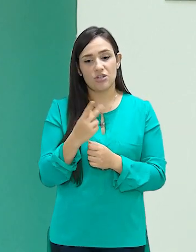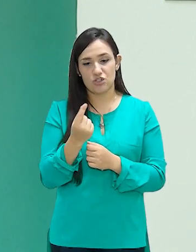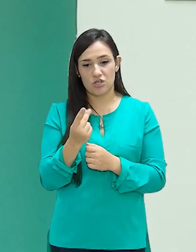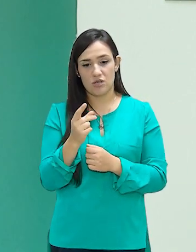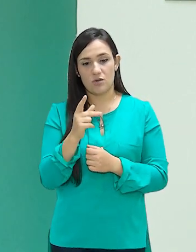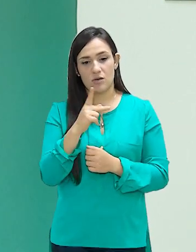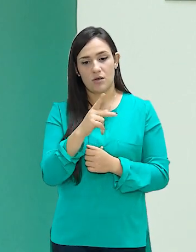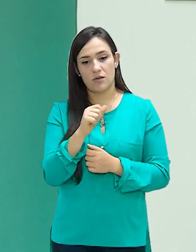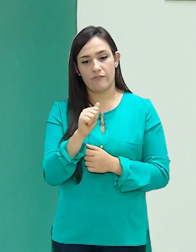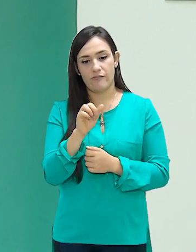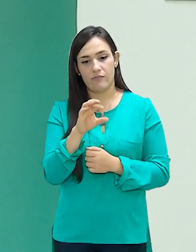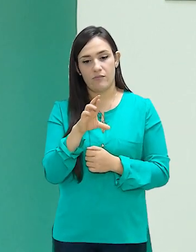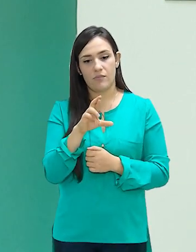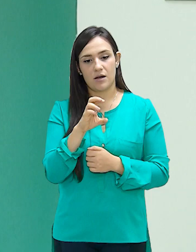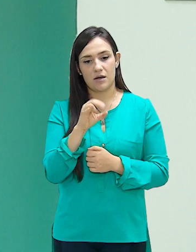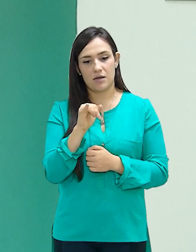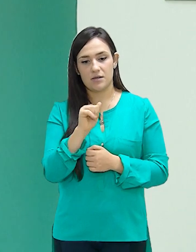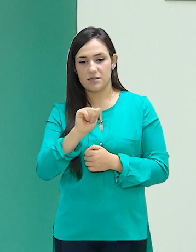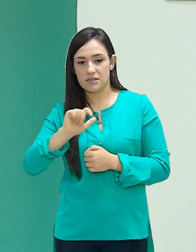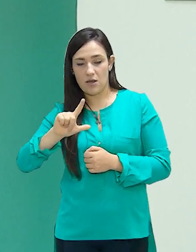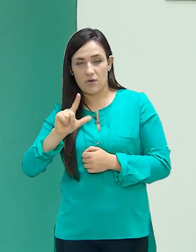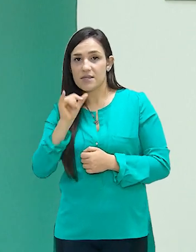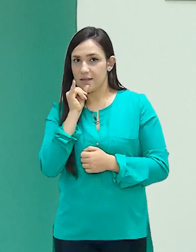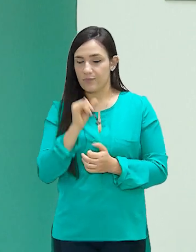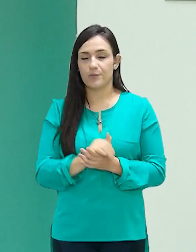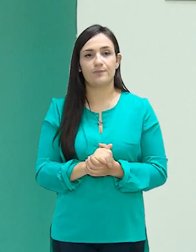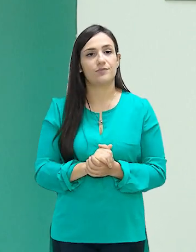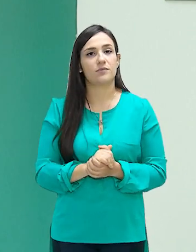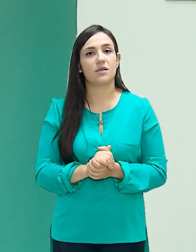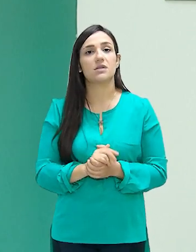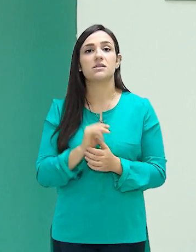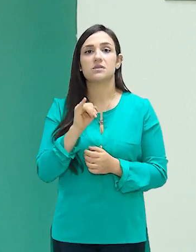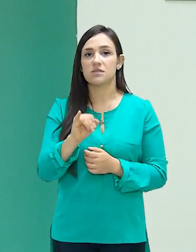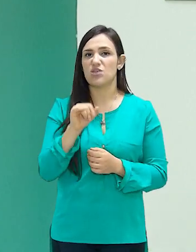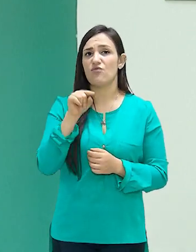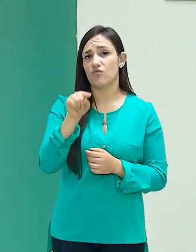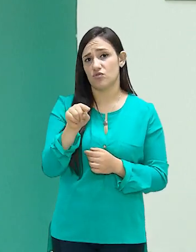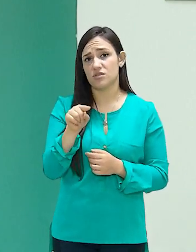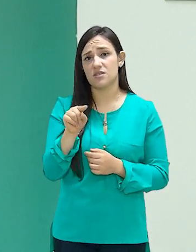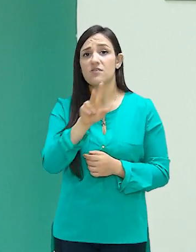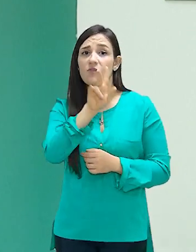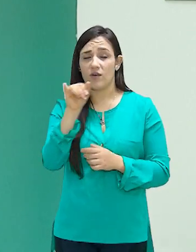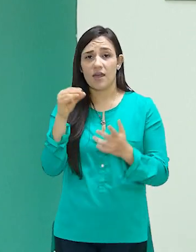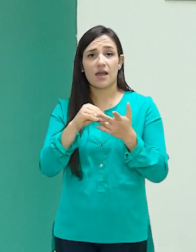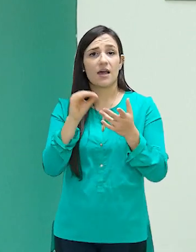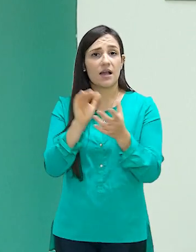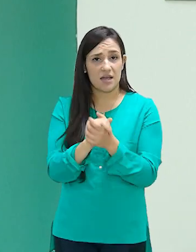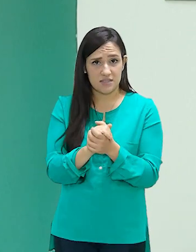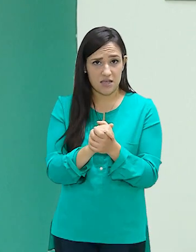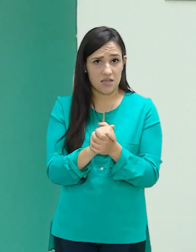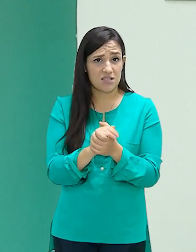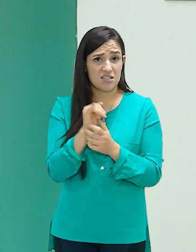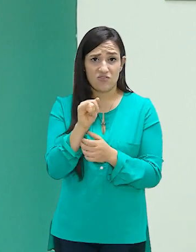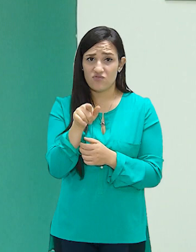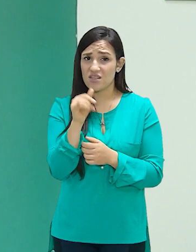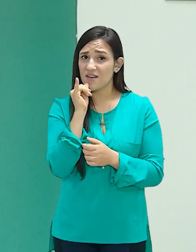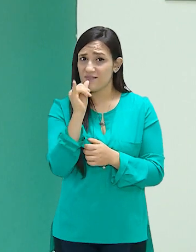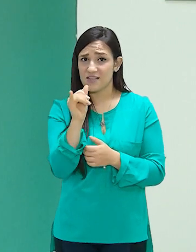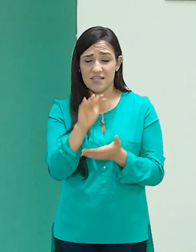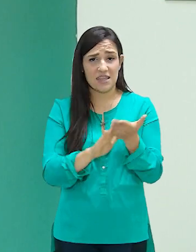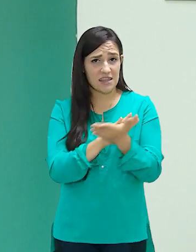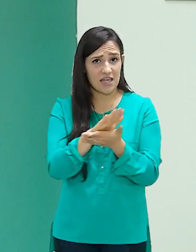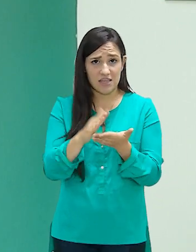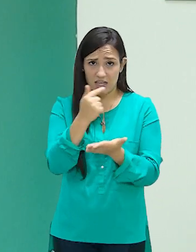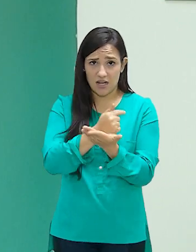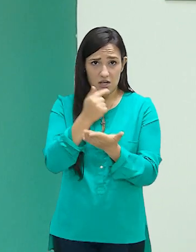bens, ele é o regime legal. Então, hoje, se a pessoa vai casar e ela não fala qual é o regime que ela está